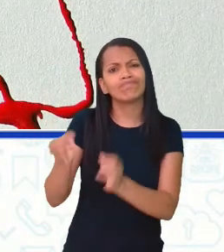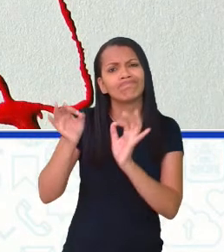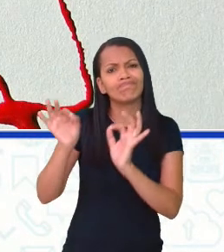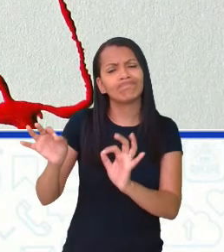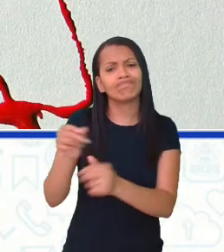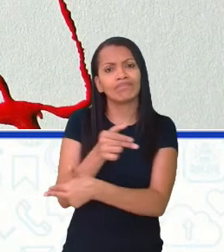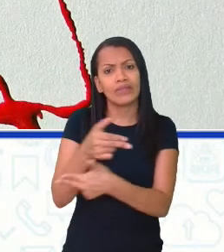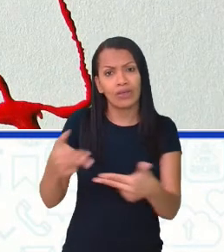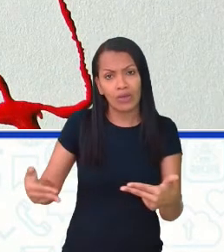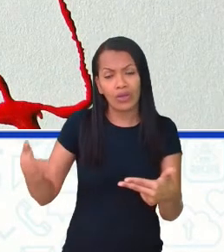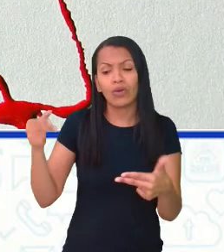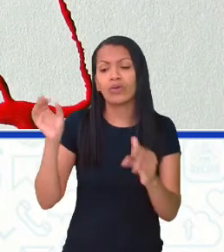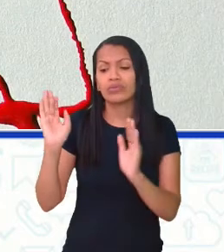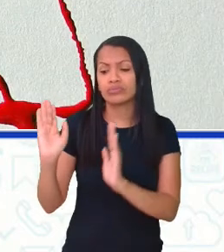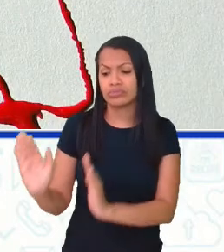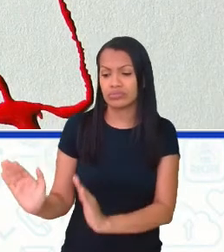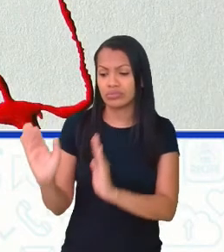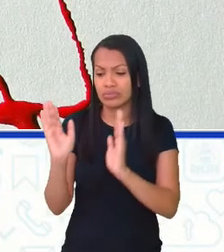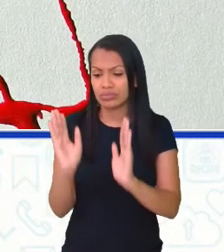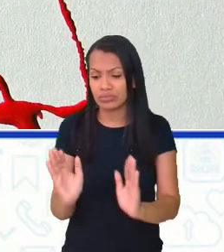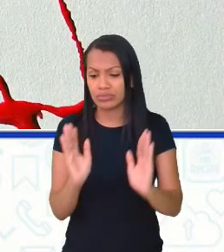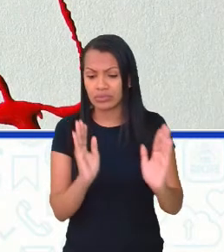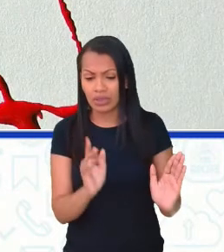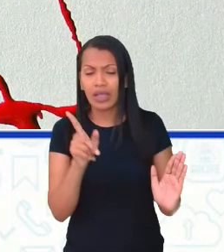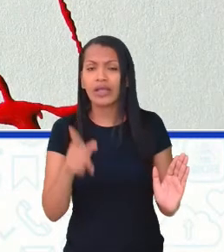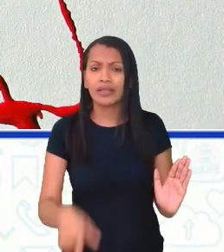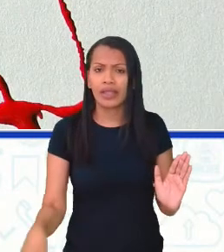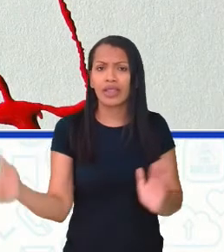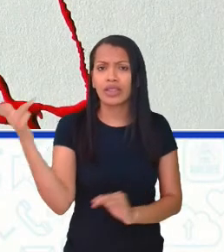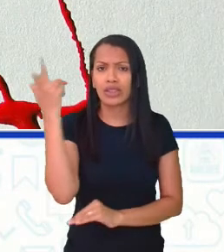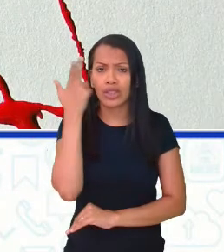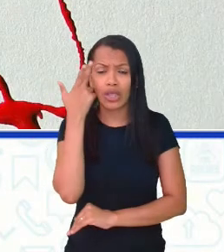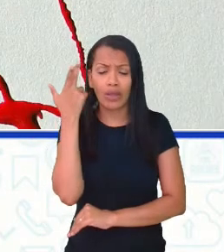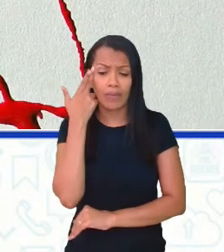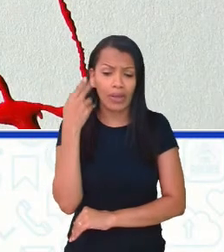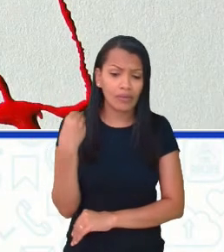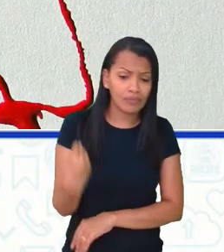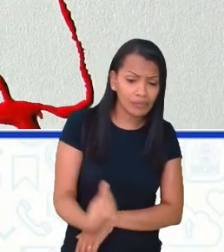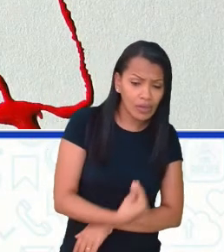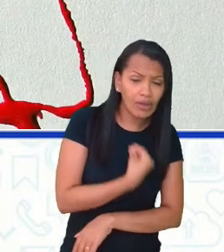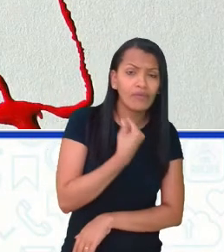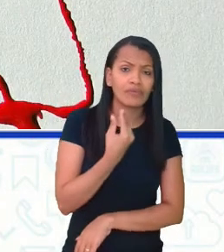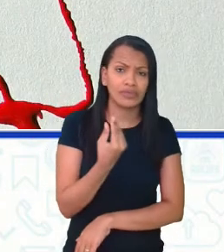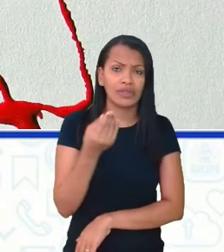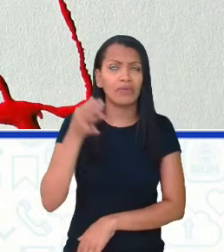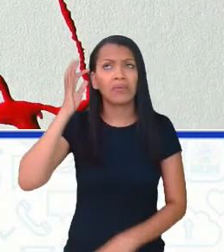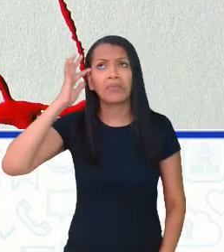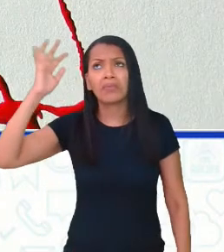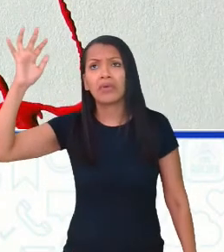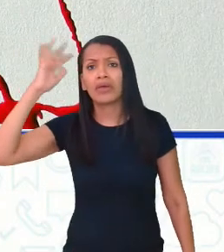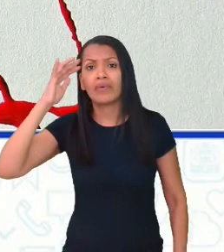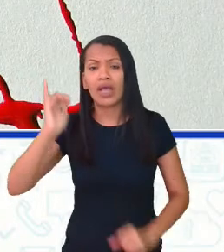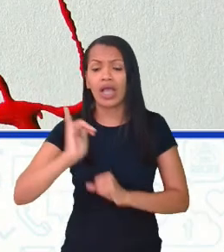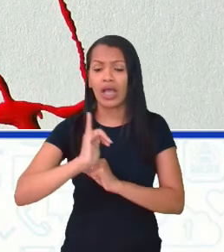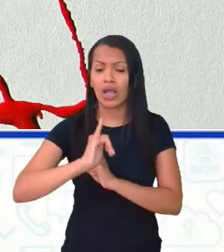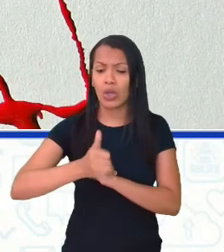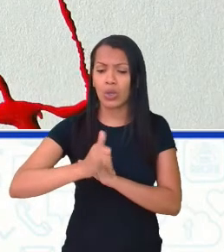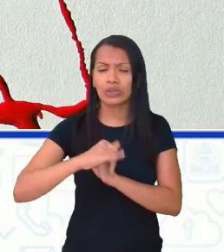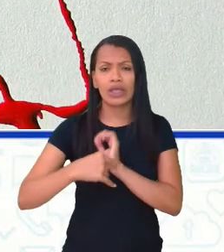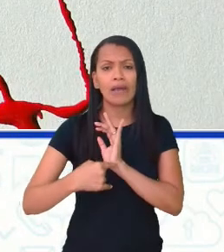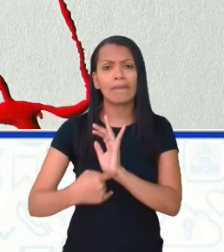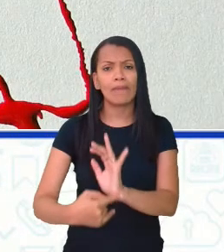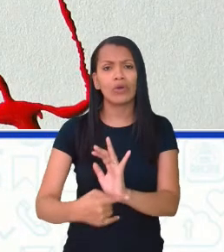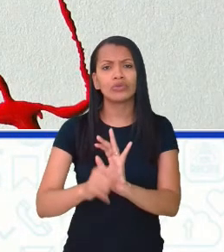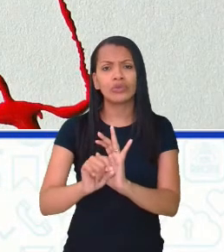situação ordinária, ou seja, daquilo que é comum, e a crônica vem lá e traz uma reflexão assim, poxa, que massa isso